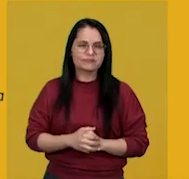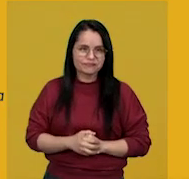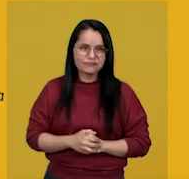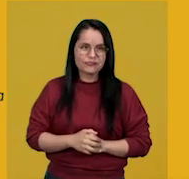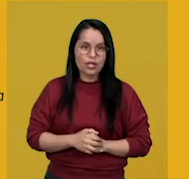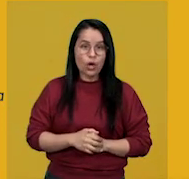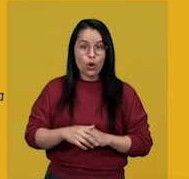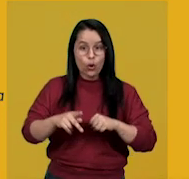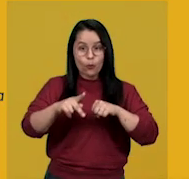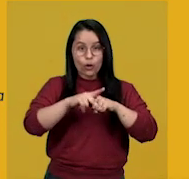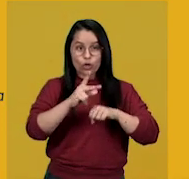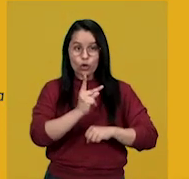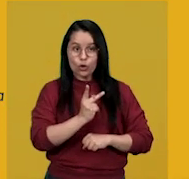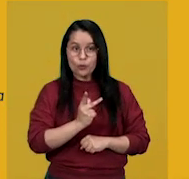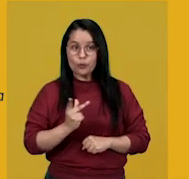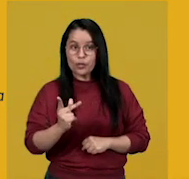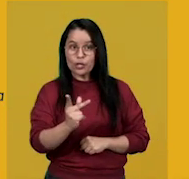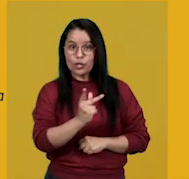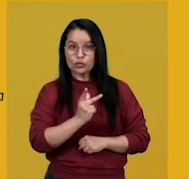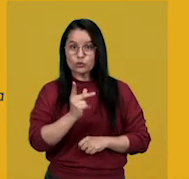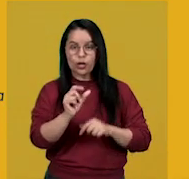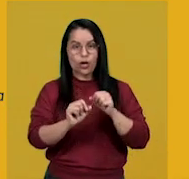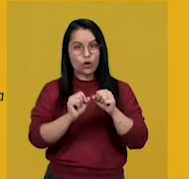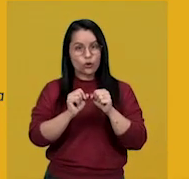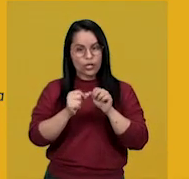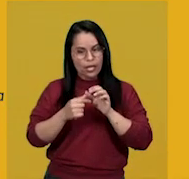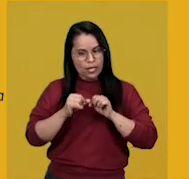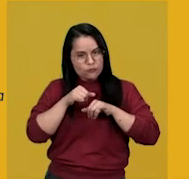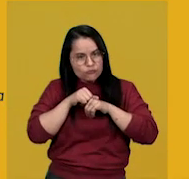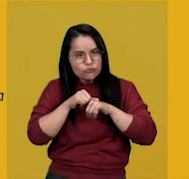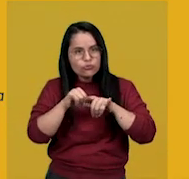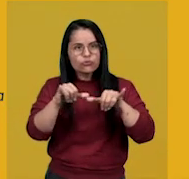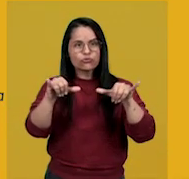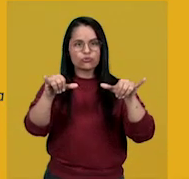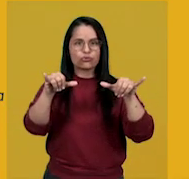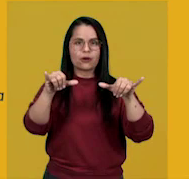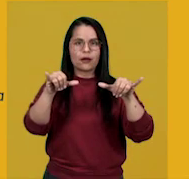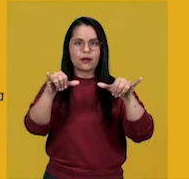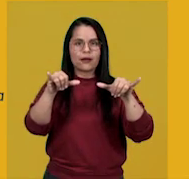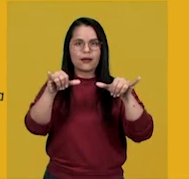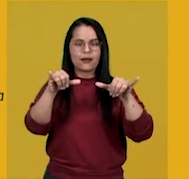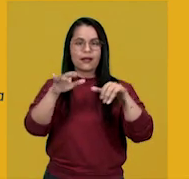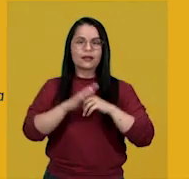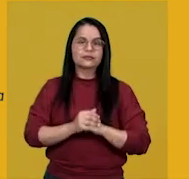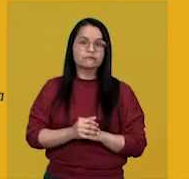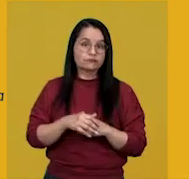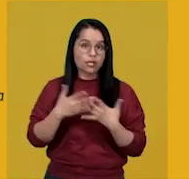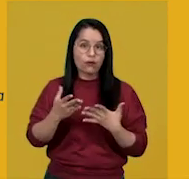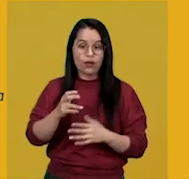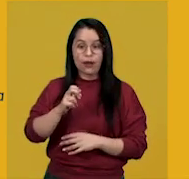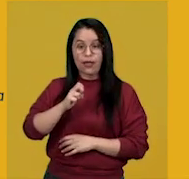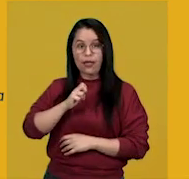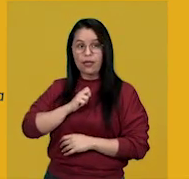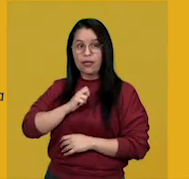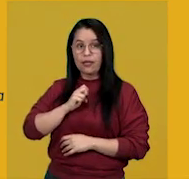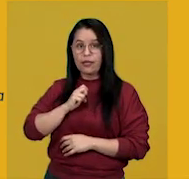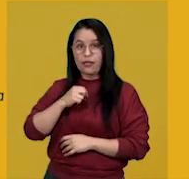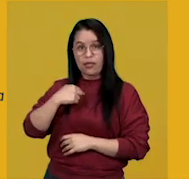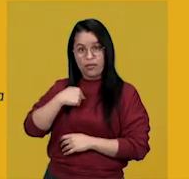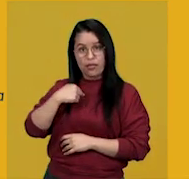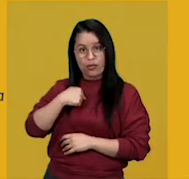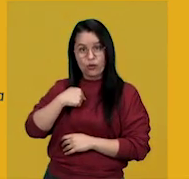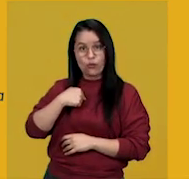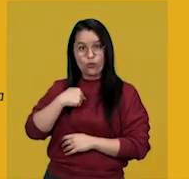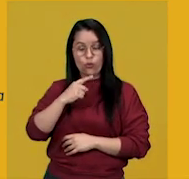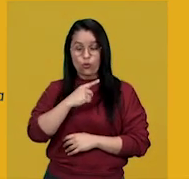pronomes pessoais, eles vão emitir, eles são emissores. Ele emite eu, nós, para remeter